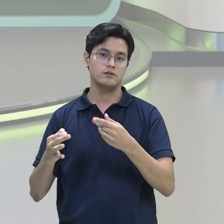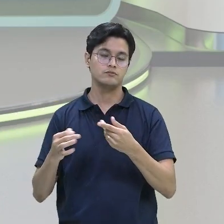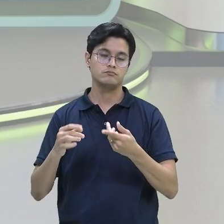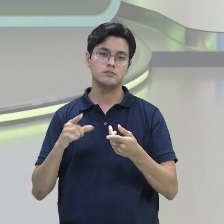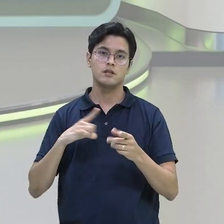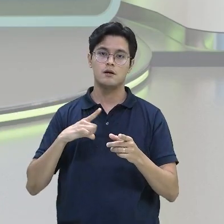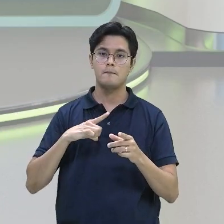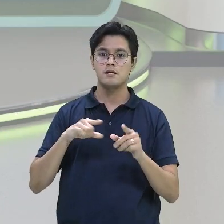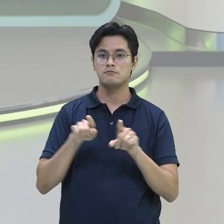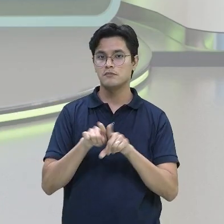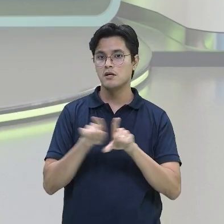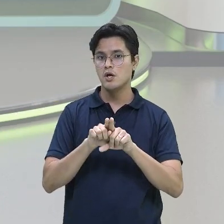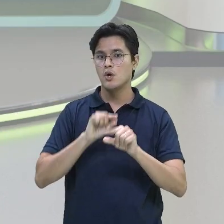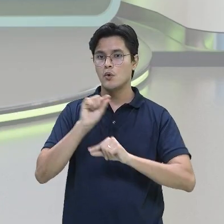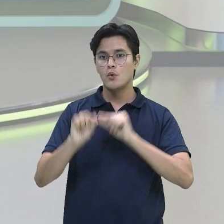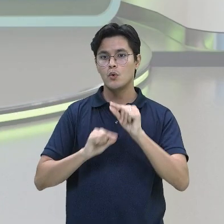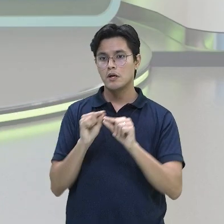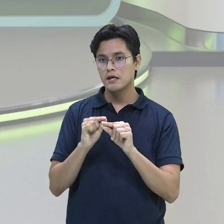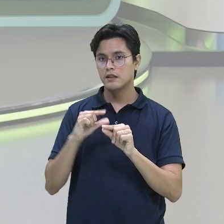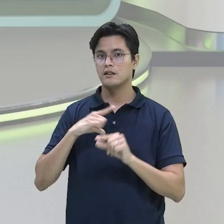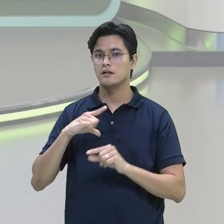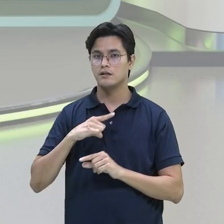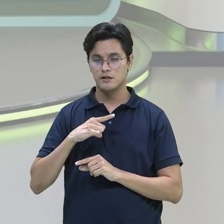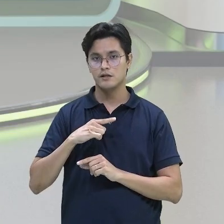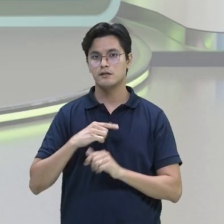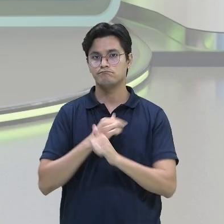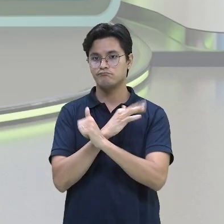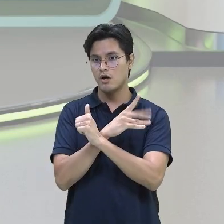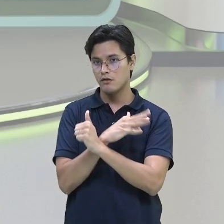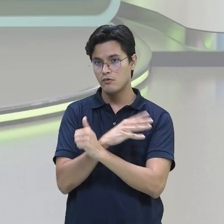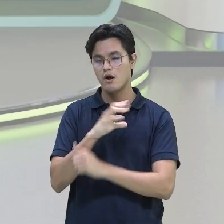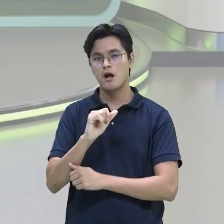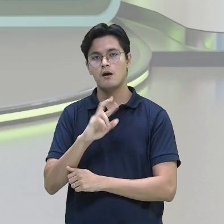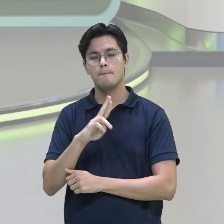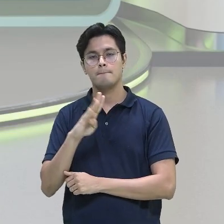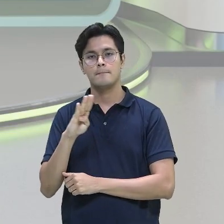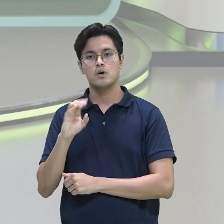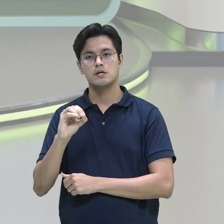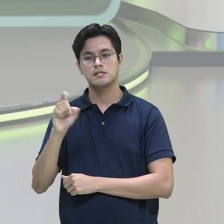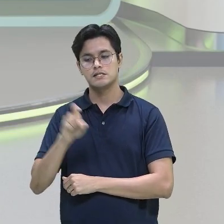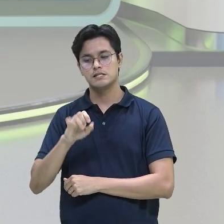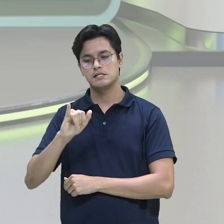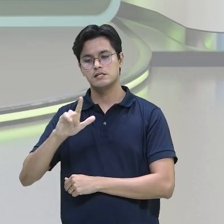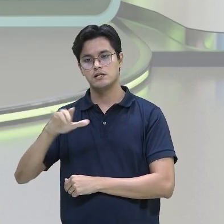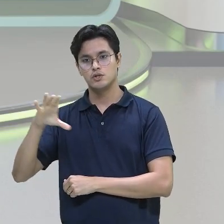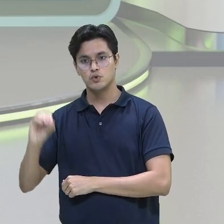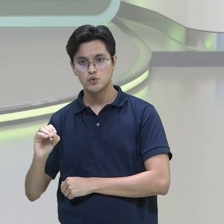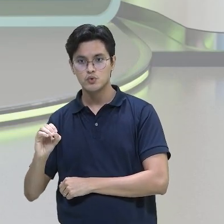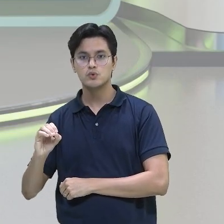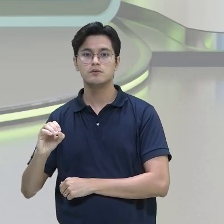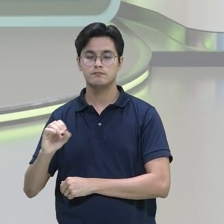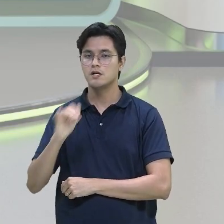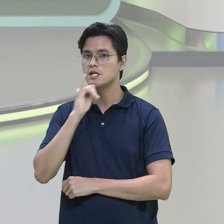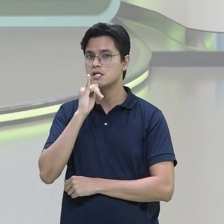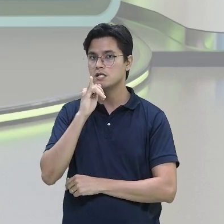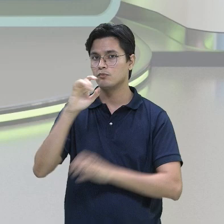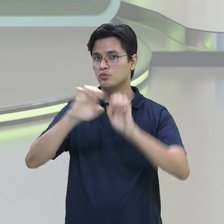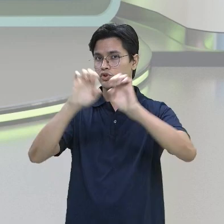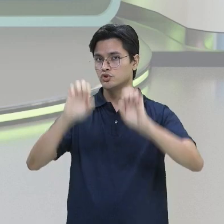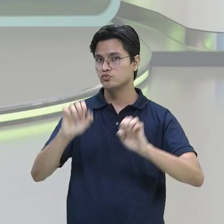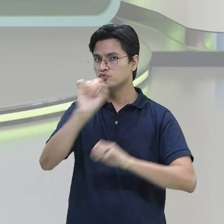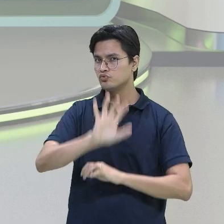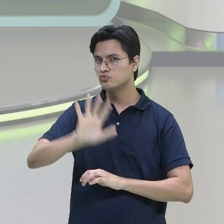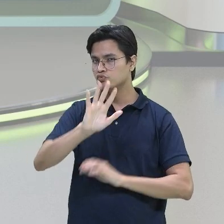são precursores, né, de biomoléculas ali. A gente tem essa estrutura que é o que representa ela. Mas vamos